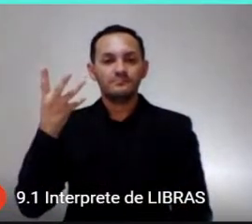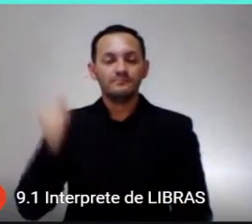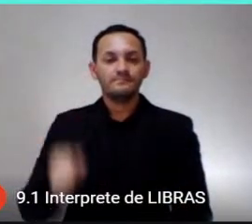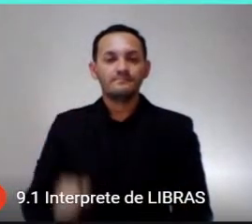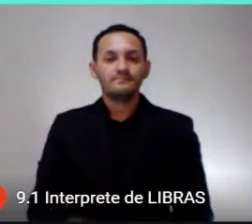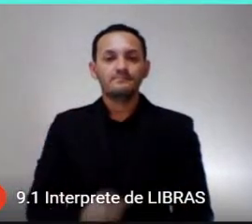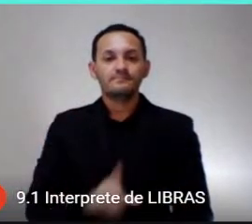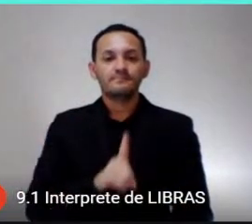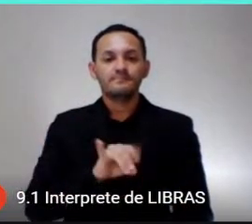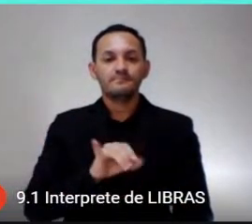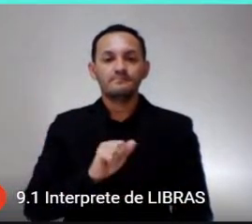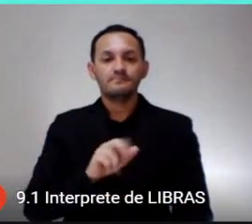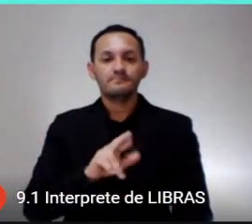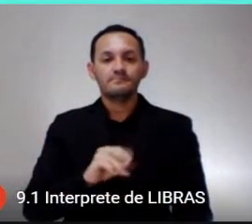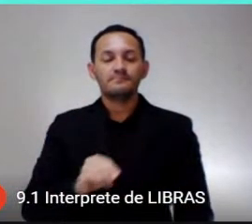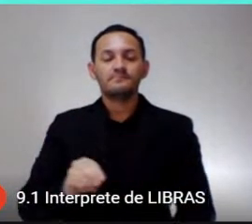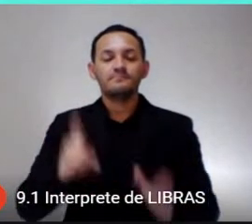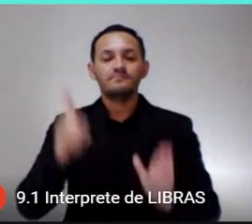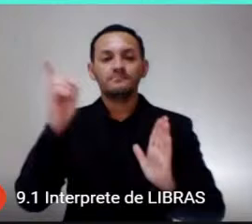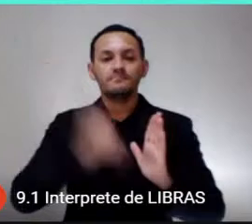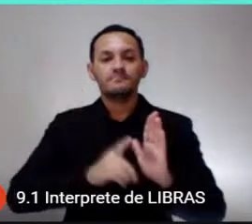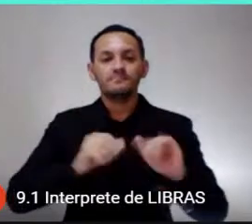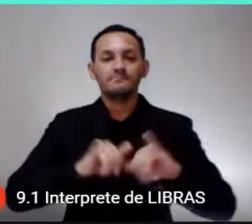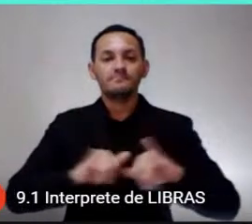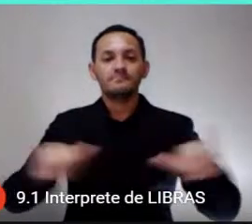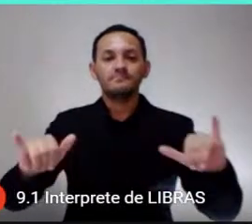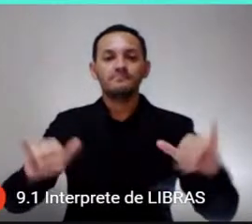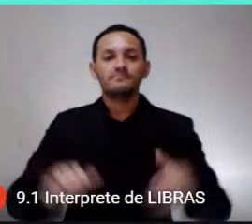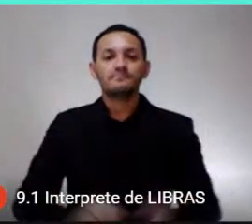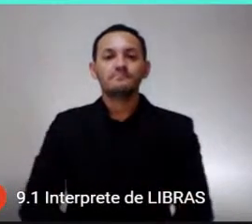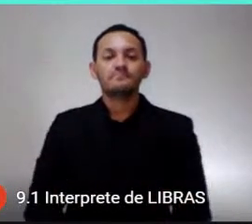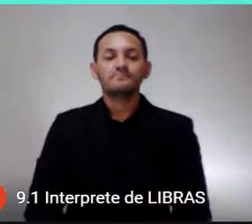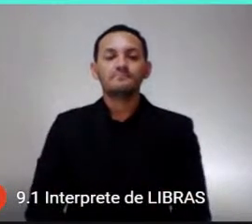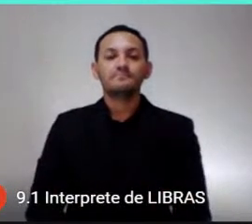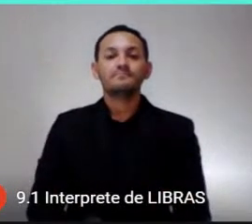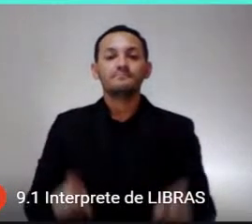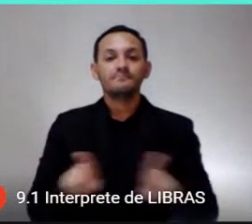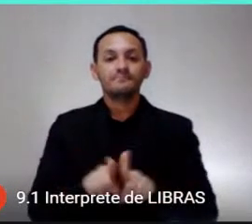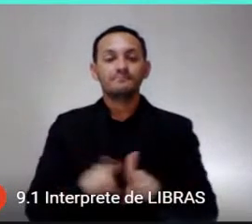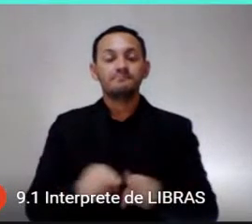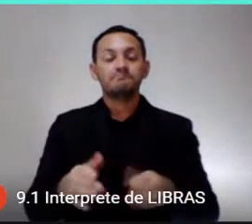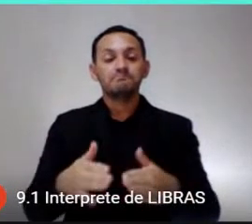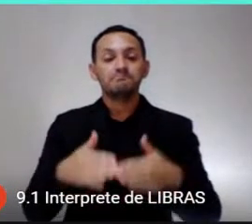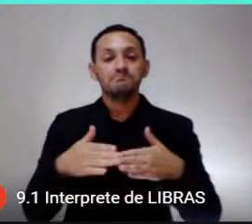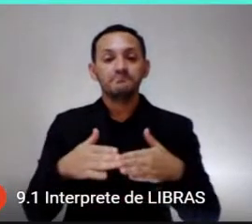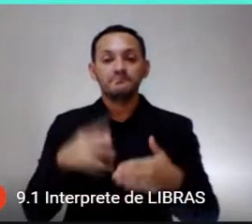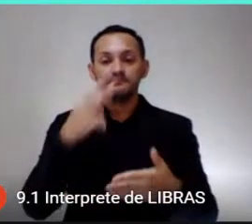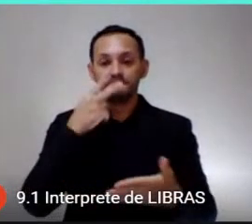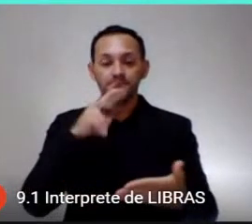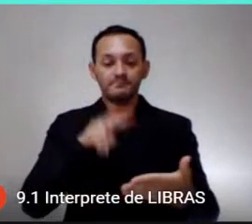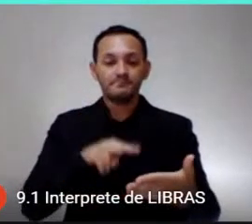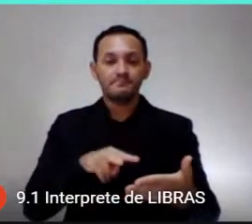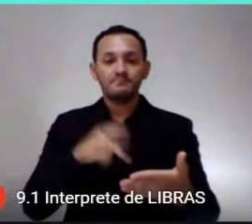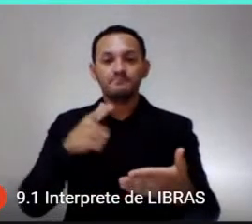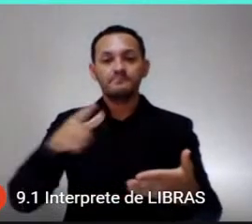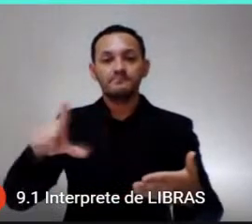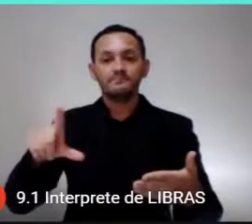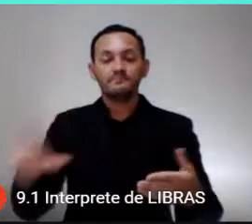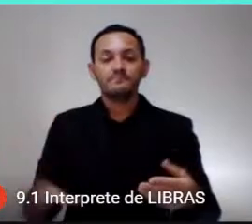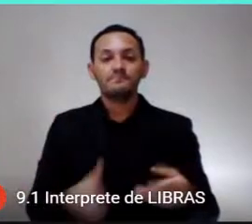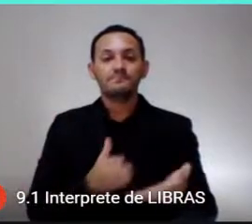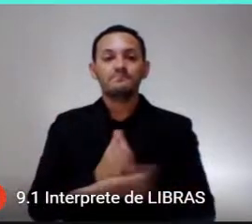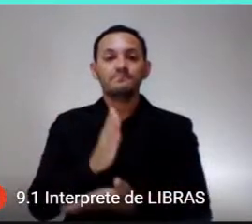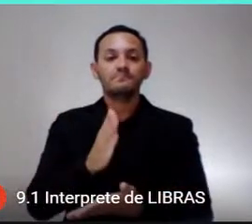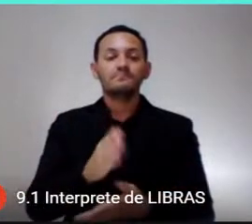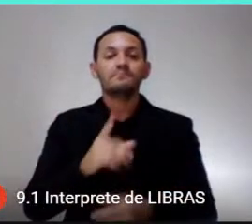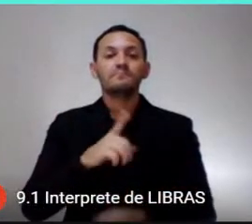no diário. Agora, assim, eu também peço vênia, e eu acredito que o